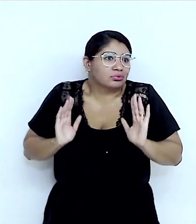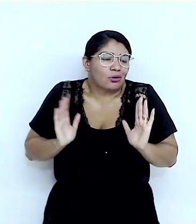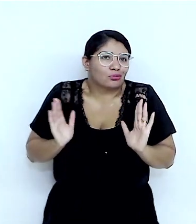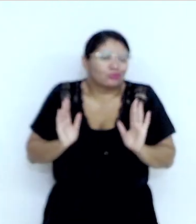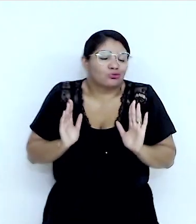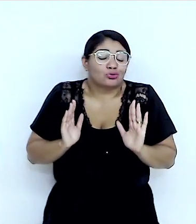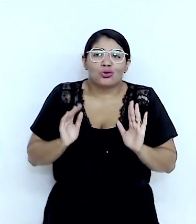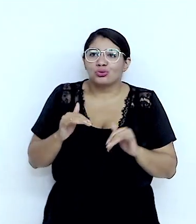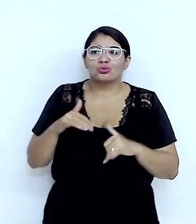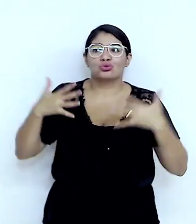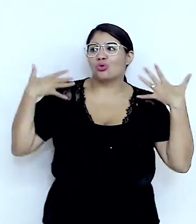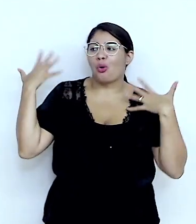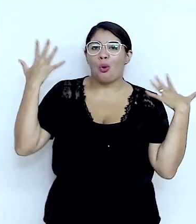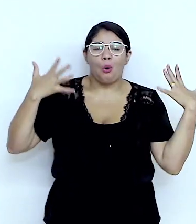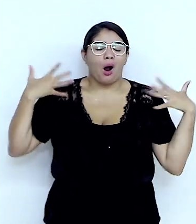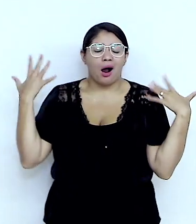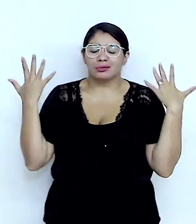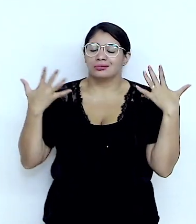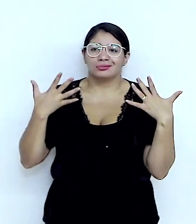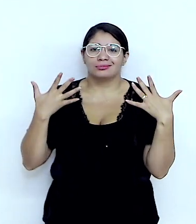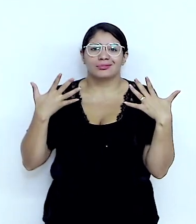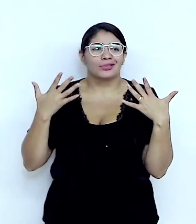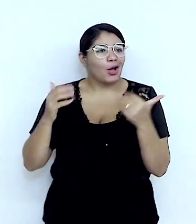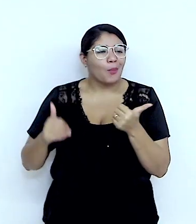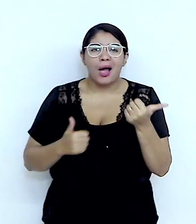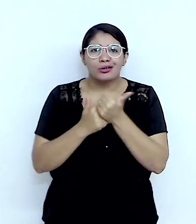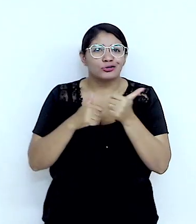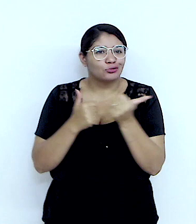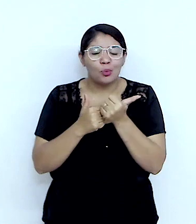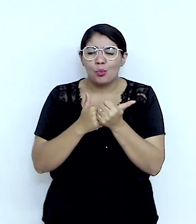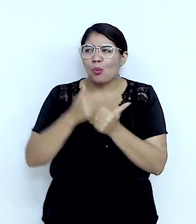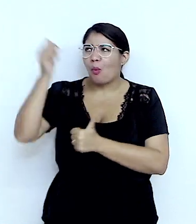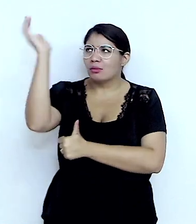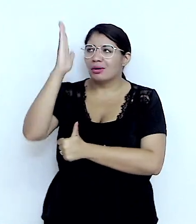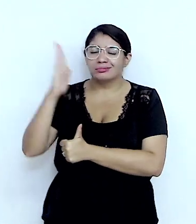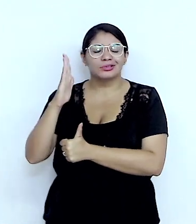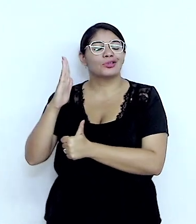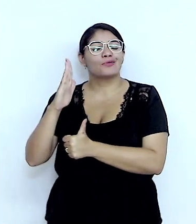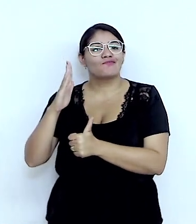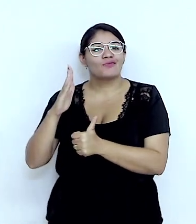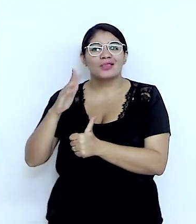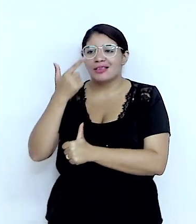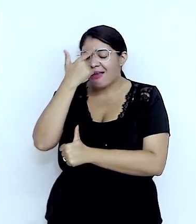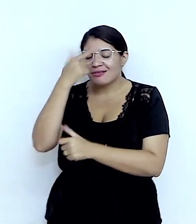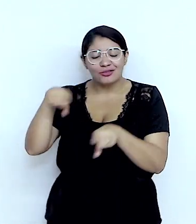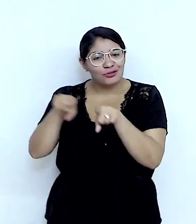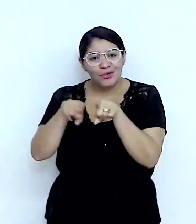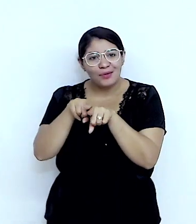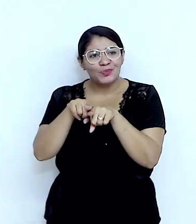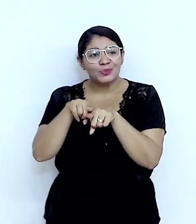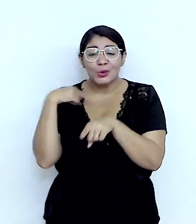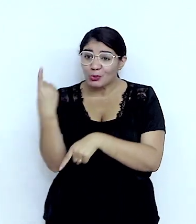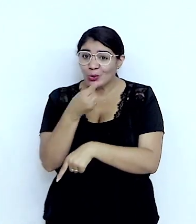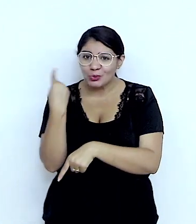depende muito do soft Power medo o Brasil tem a base de um algo extraordinário e ainda também nós temos